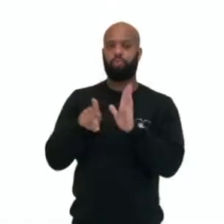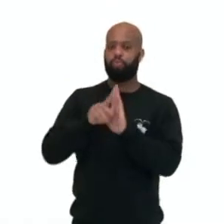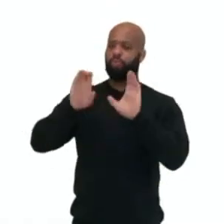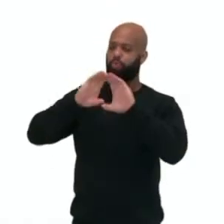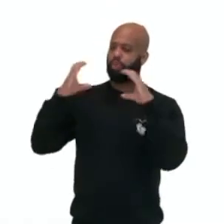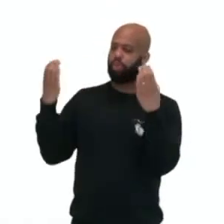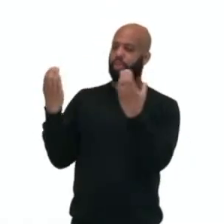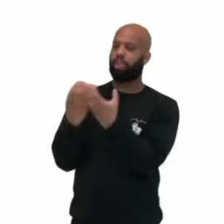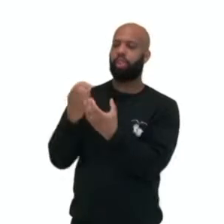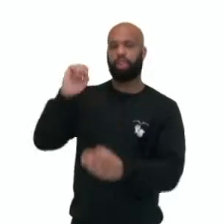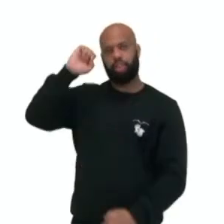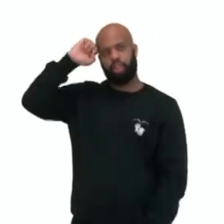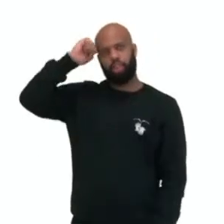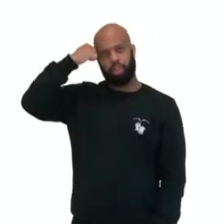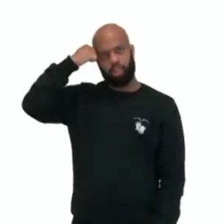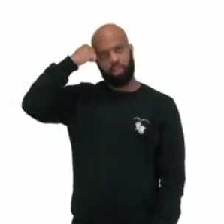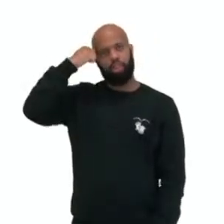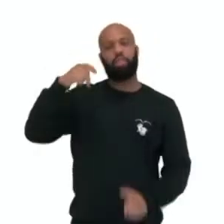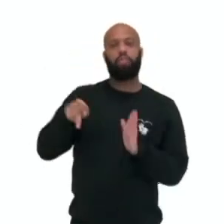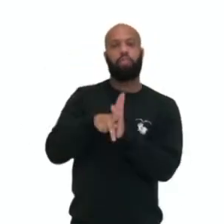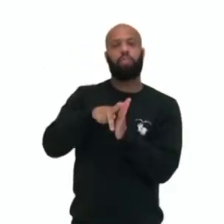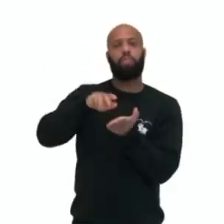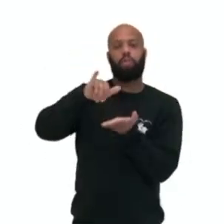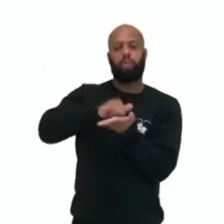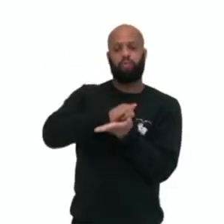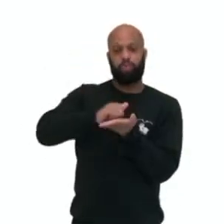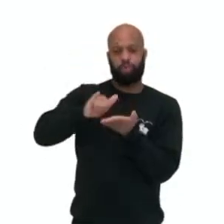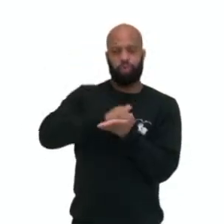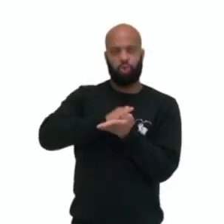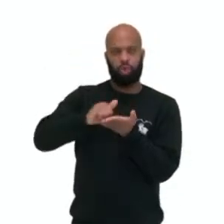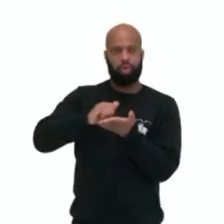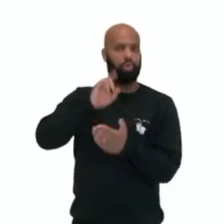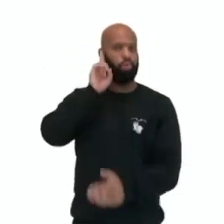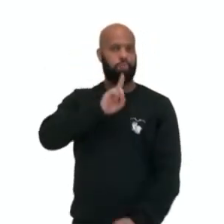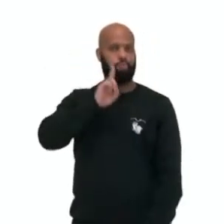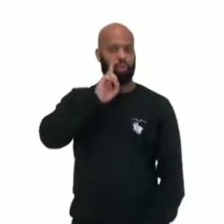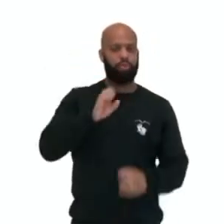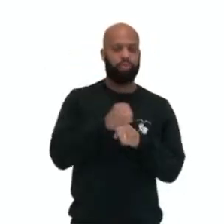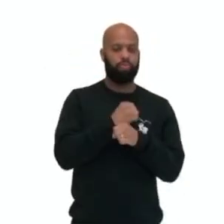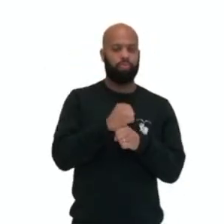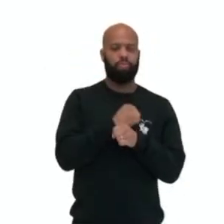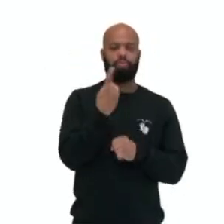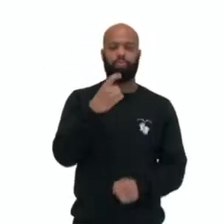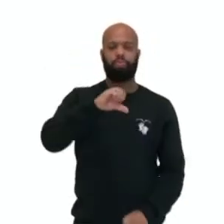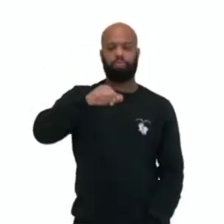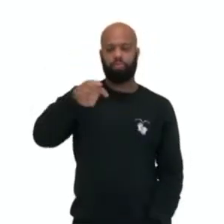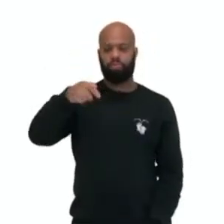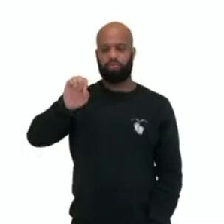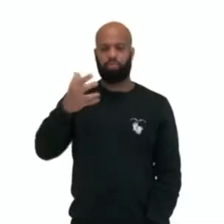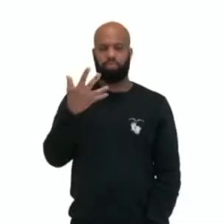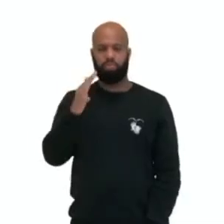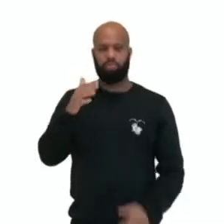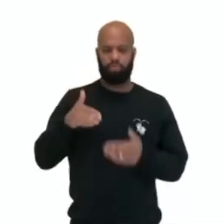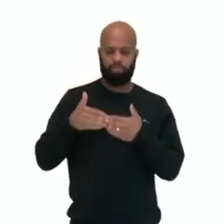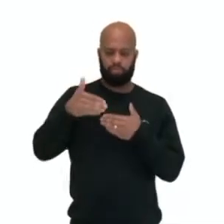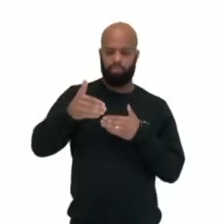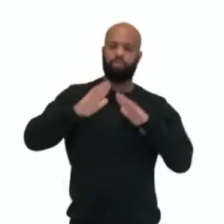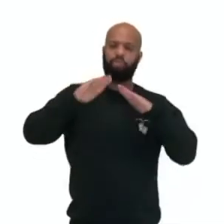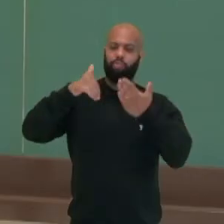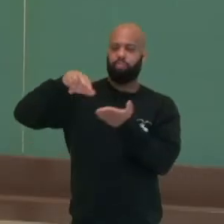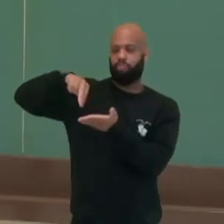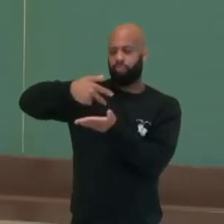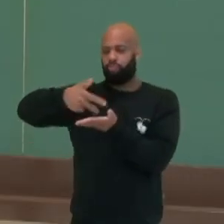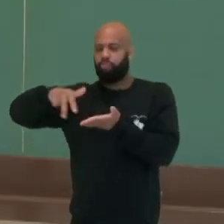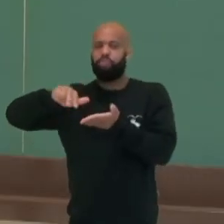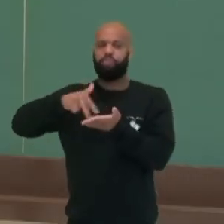afro-americanas do subúrbio de Nova York, na década de 70, né? Então, isso a gente já tem visto que essas danças